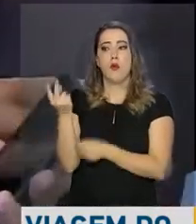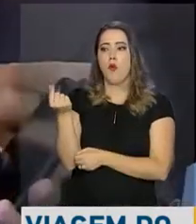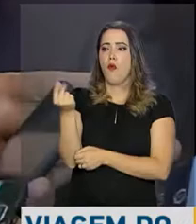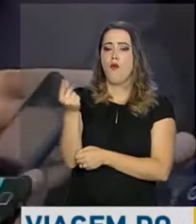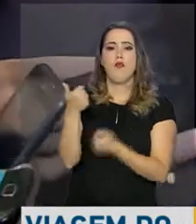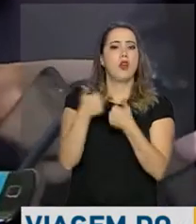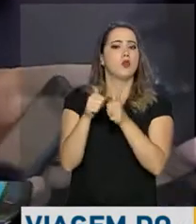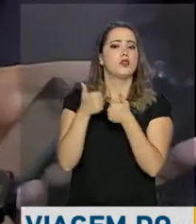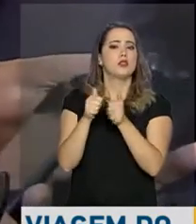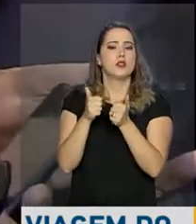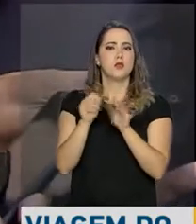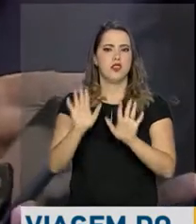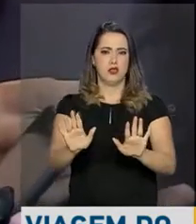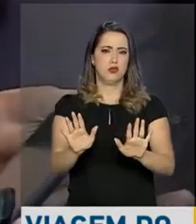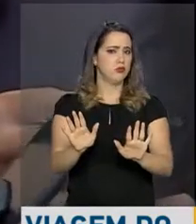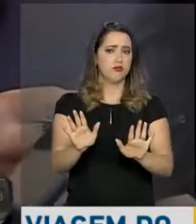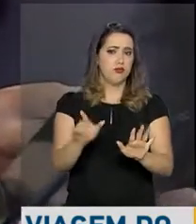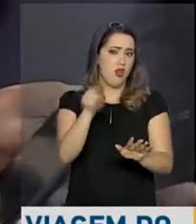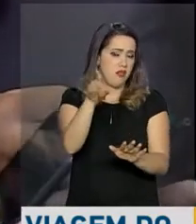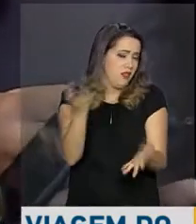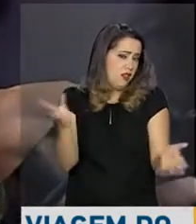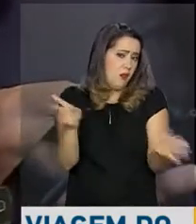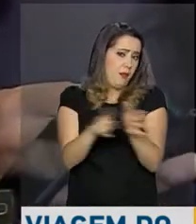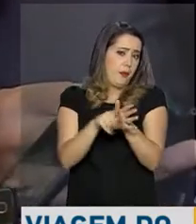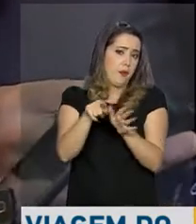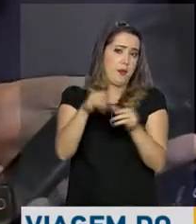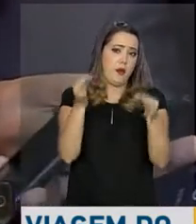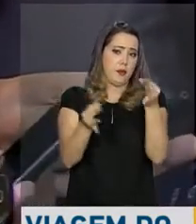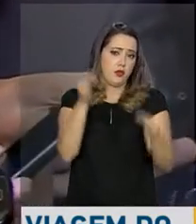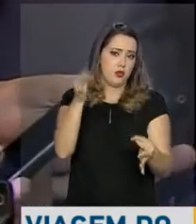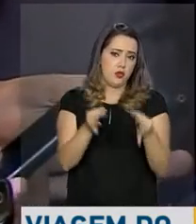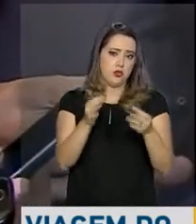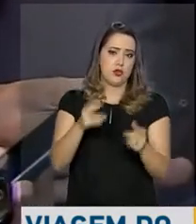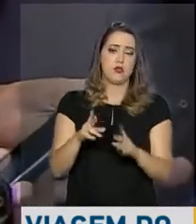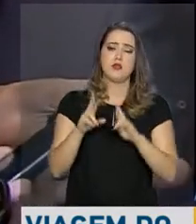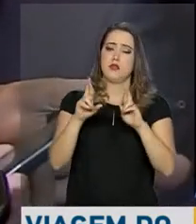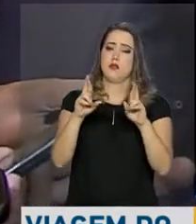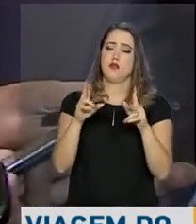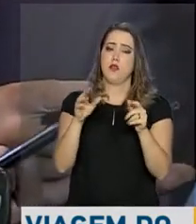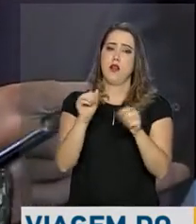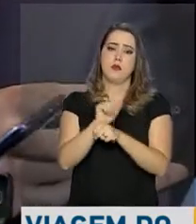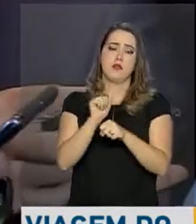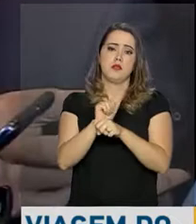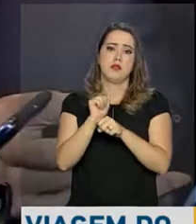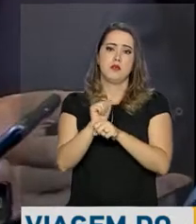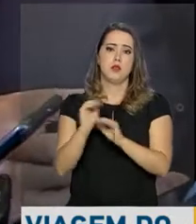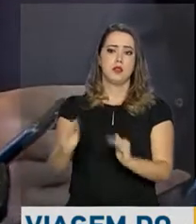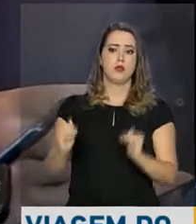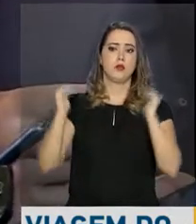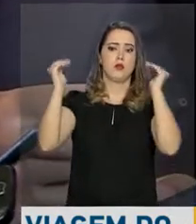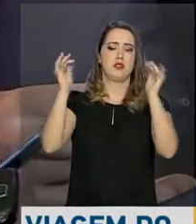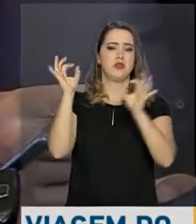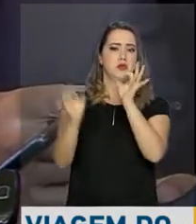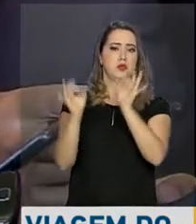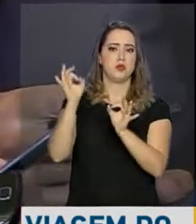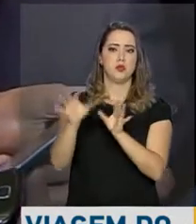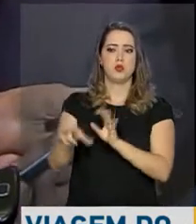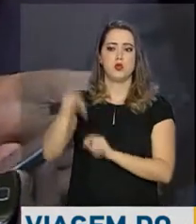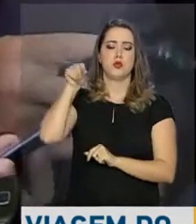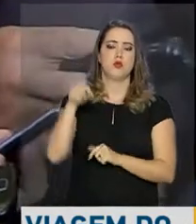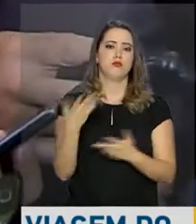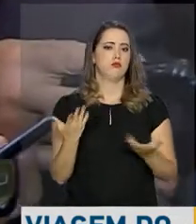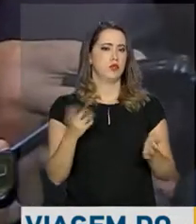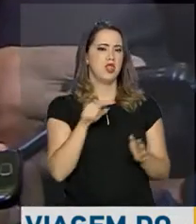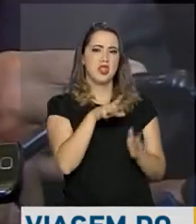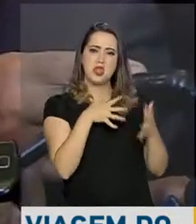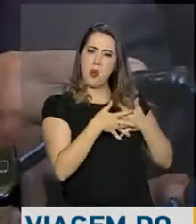Isso aqui está no Judiciário, né? Há uma ação no Judiciário. Vamos esperar o Supremo decidir. Mas isso atrapalha a resolução do Não, frete? eu acho que não. O que